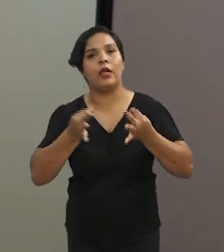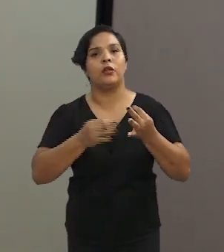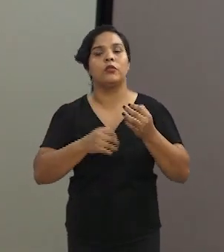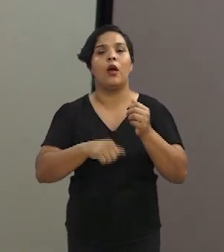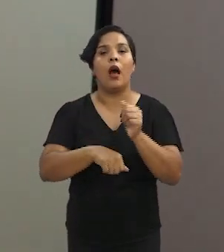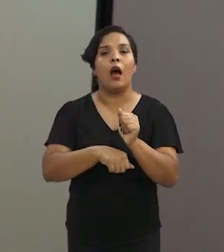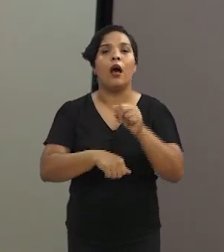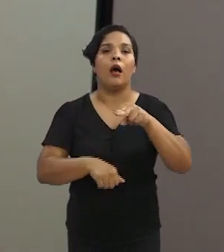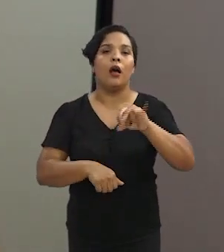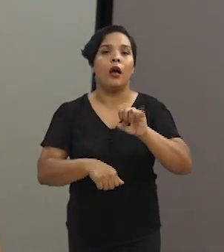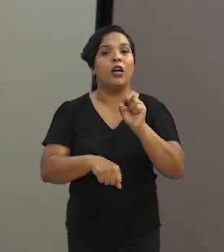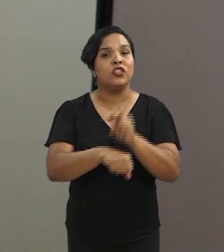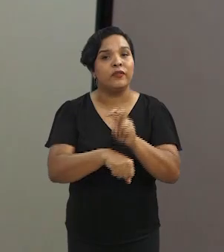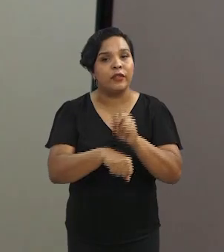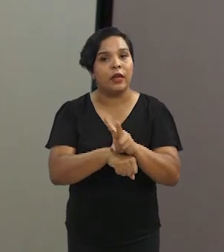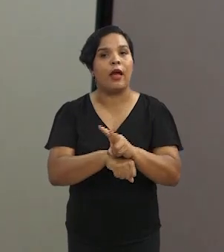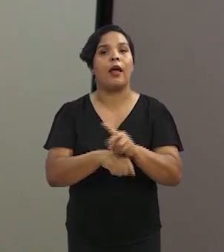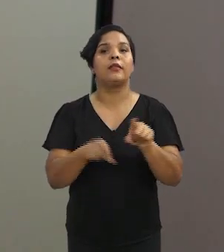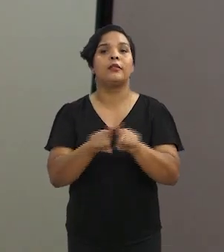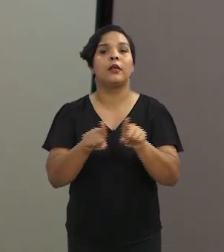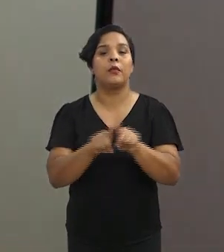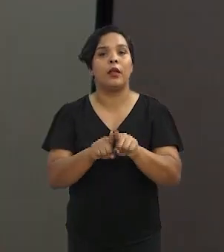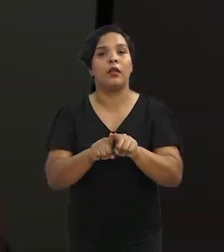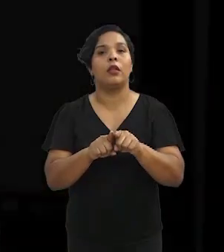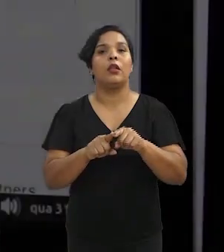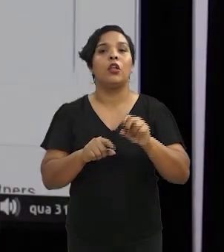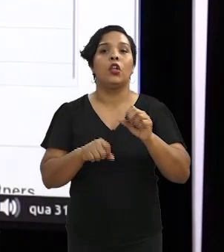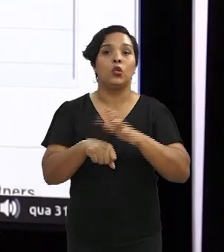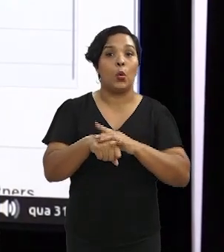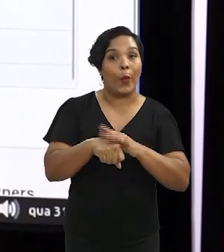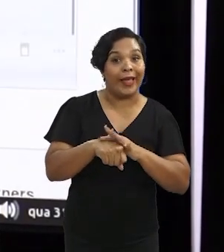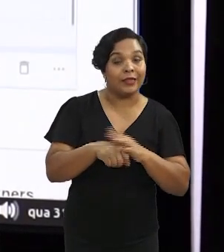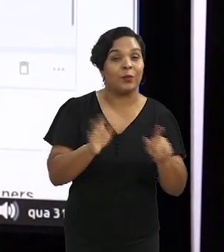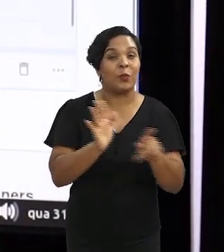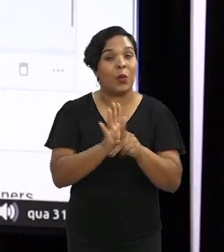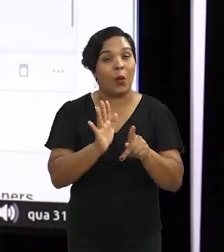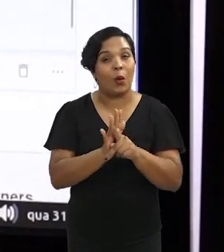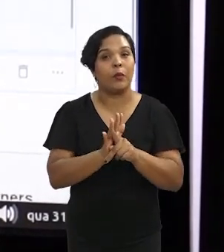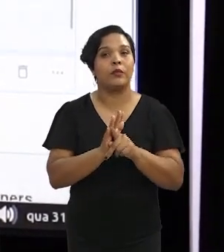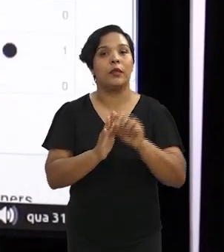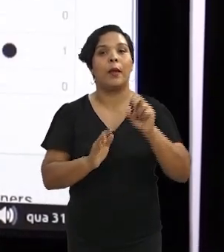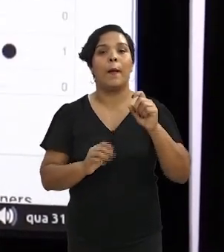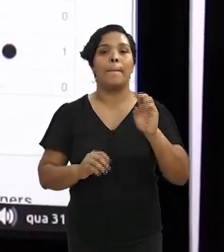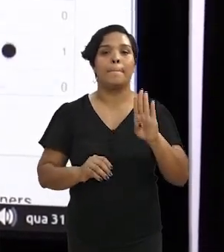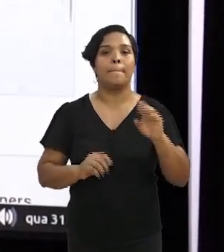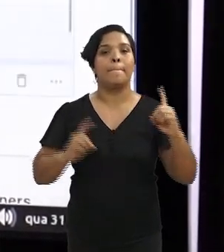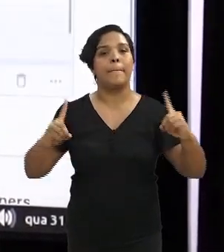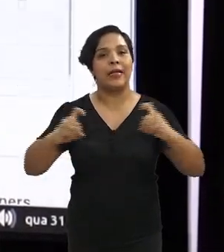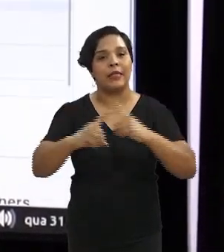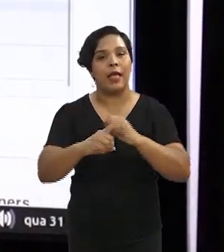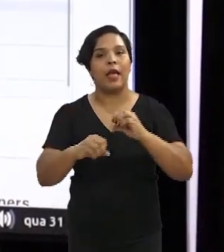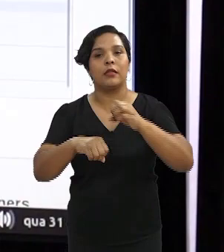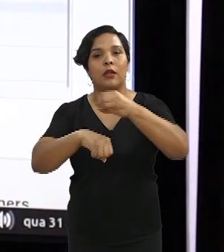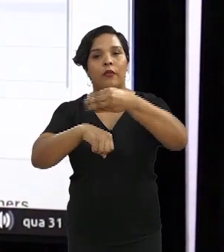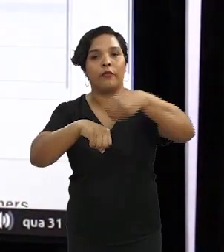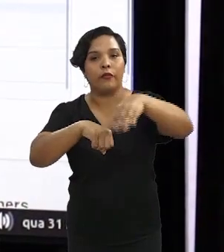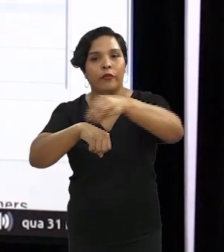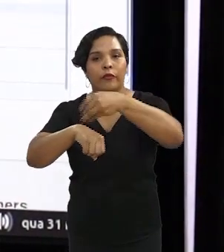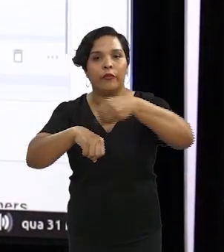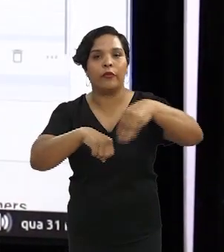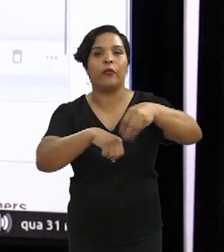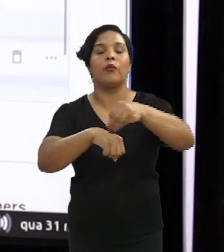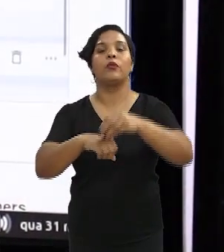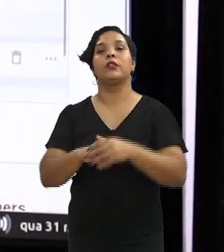de antivirais, né, doenças causadas por bactérias ou fungos. Então é uma base de